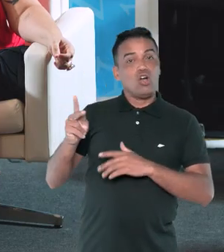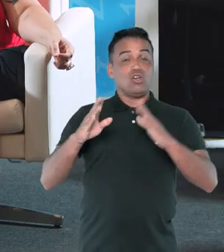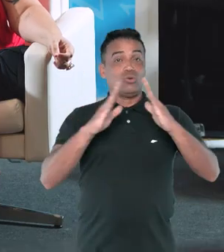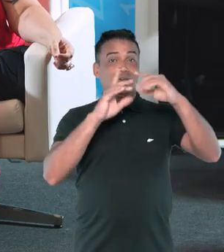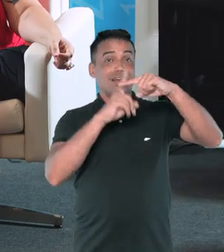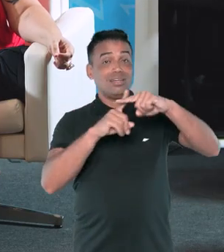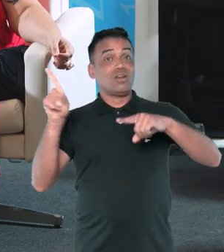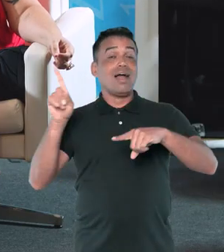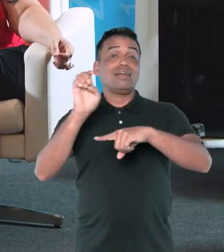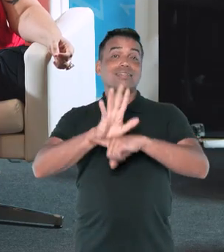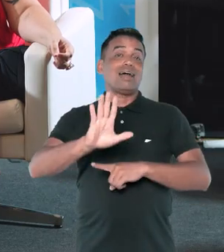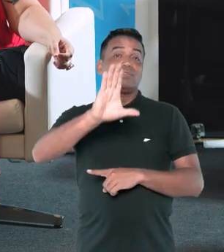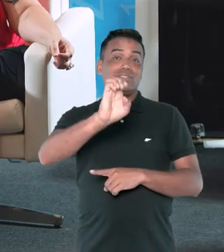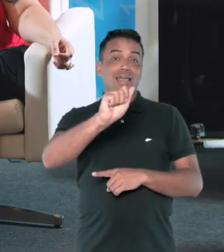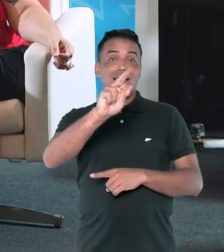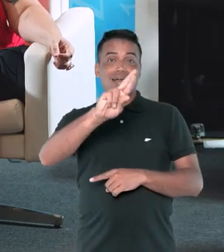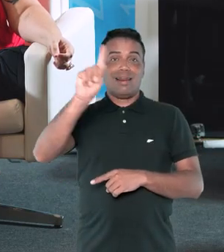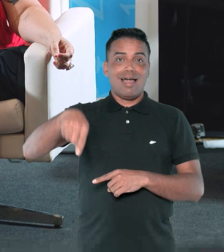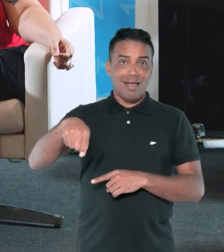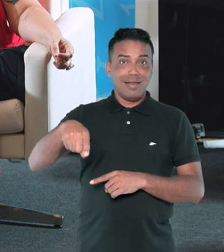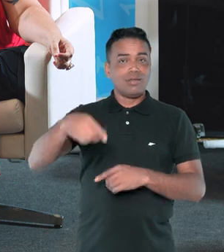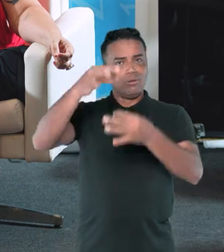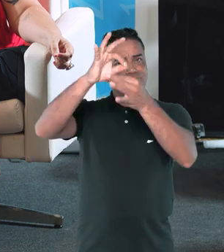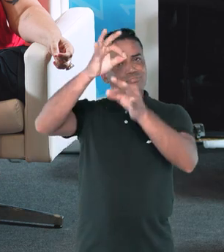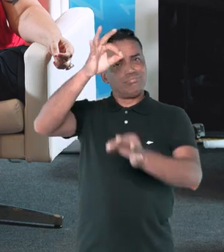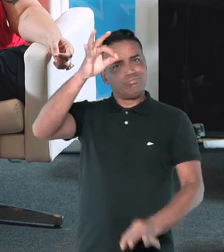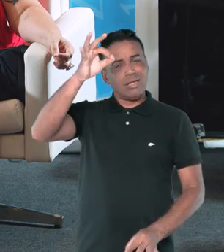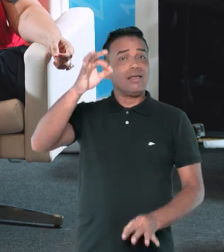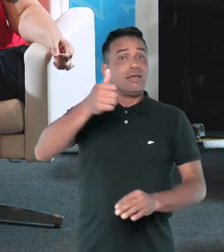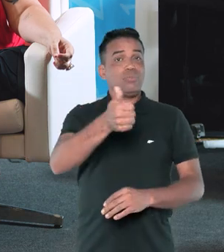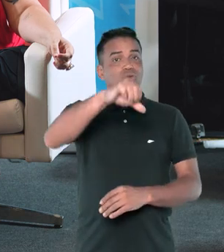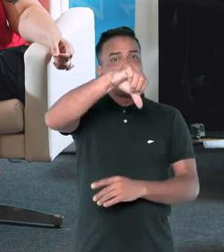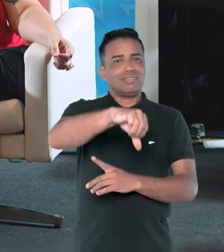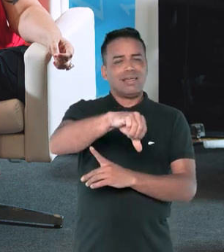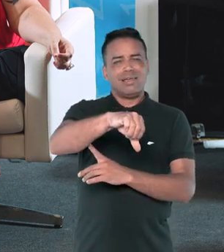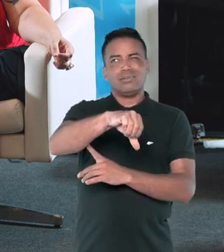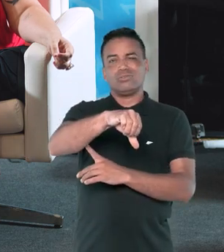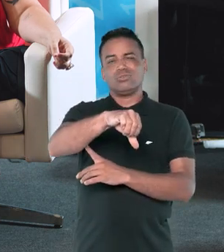Ceará. E ele começa, tá? O parecer inteiro dele aqui, escrito em